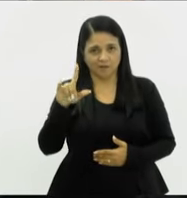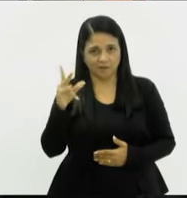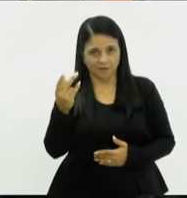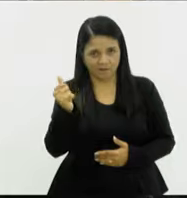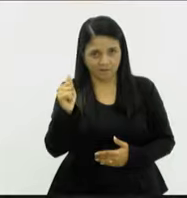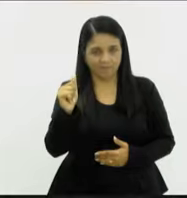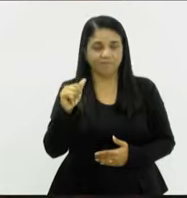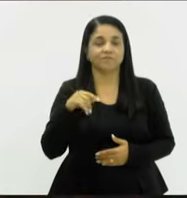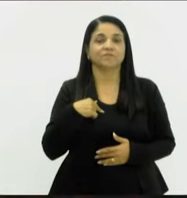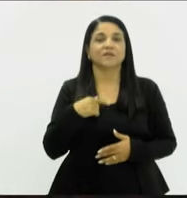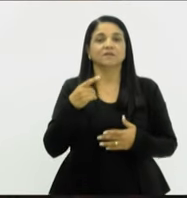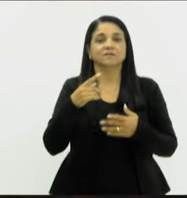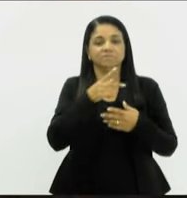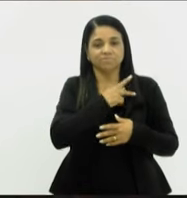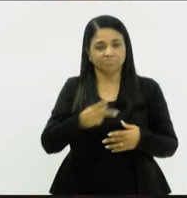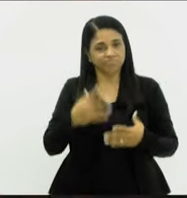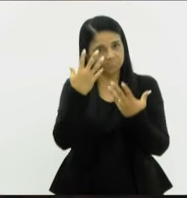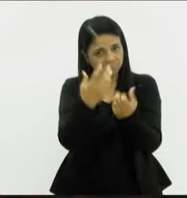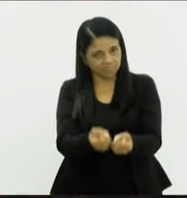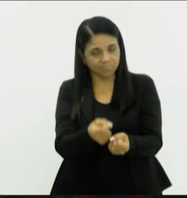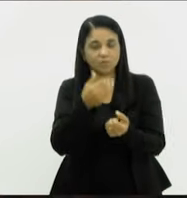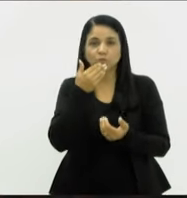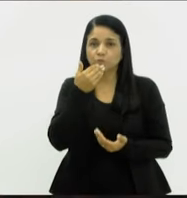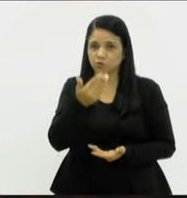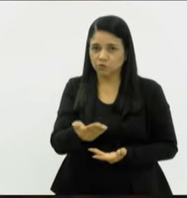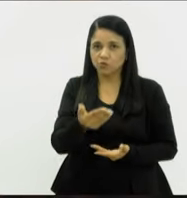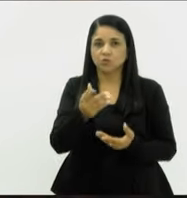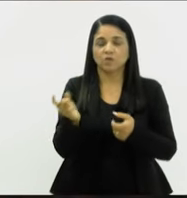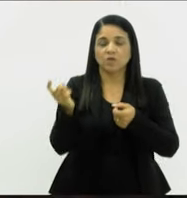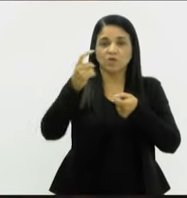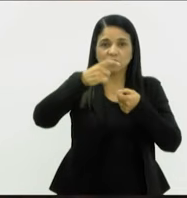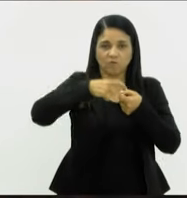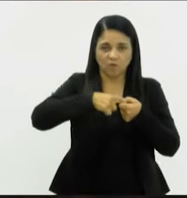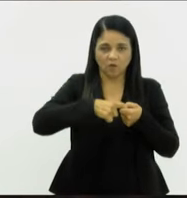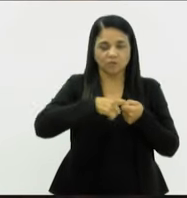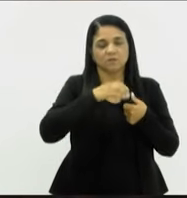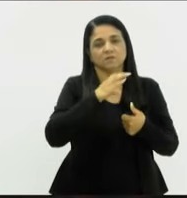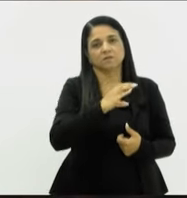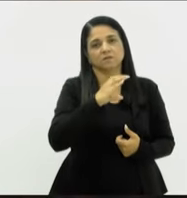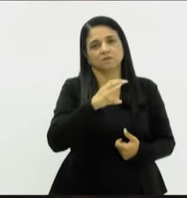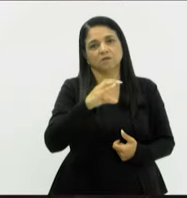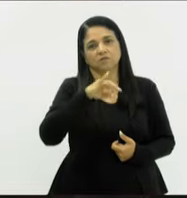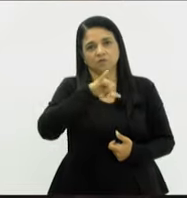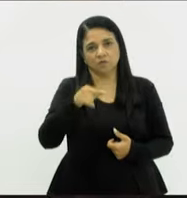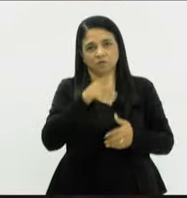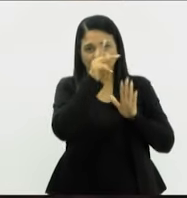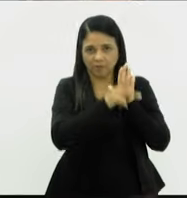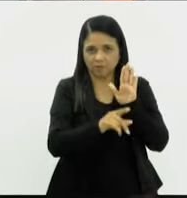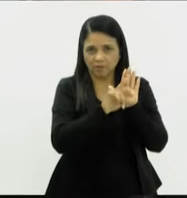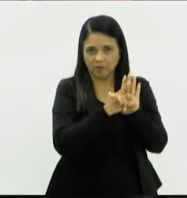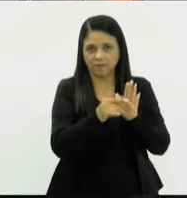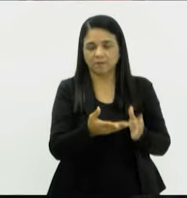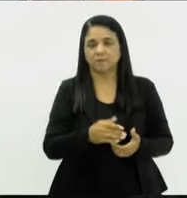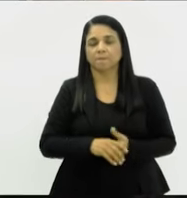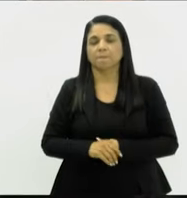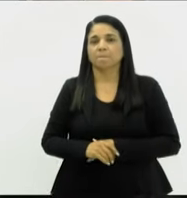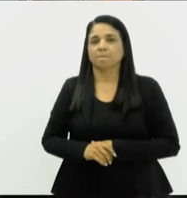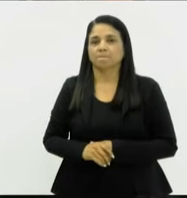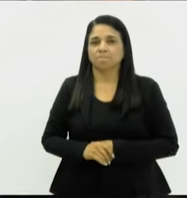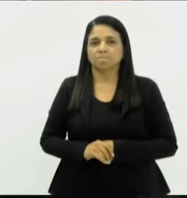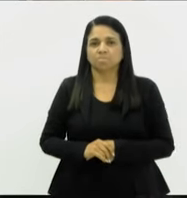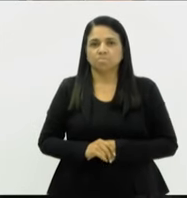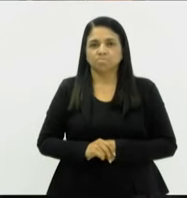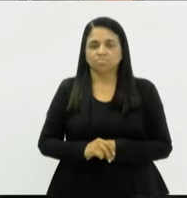A presidência defere o pedido de Vossa Excelência e remete à Comissão de Constituição e Justiça.